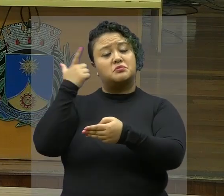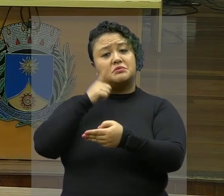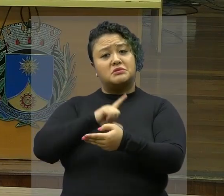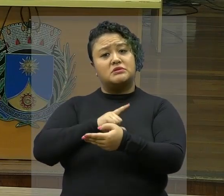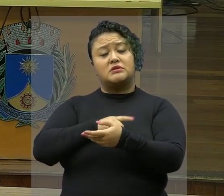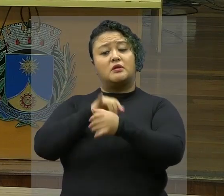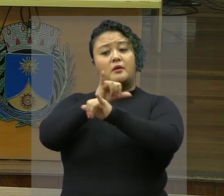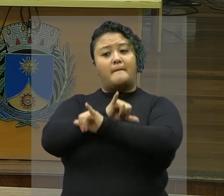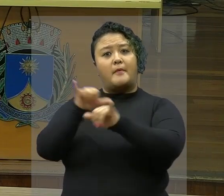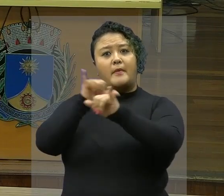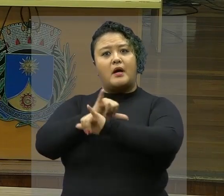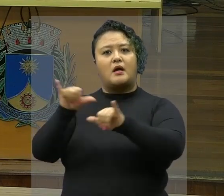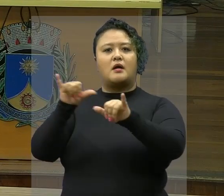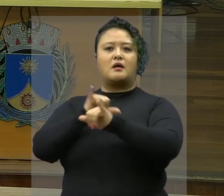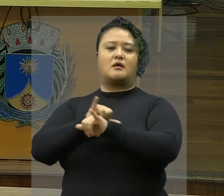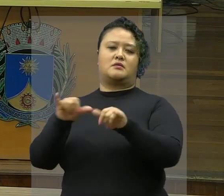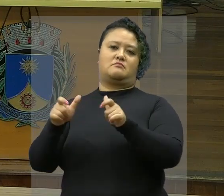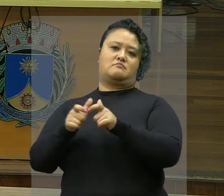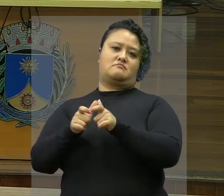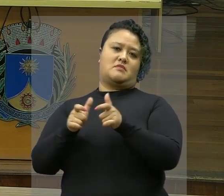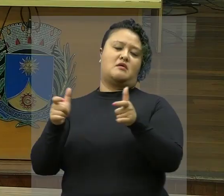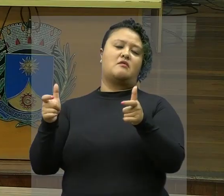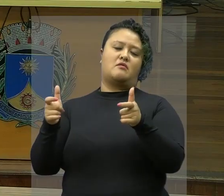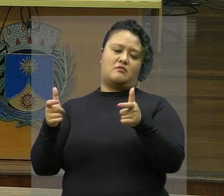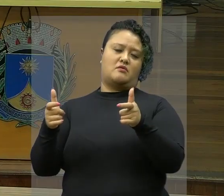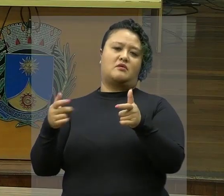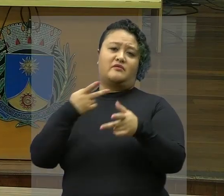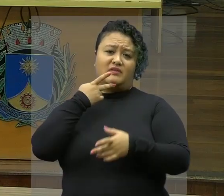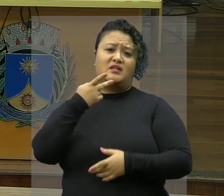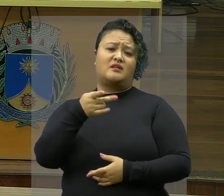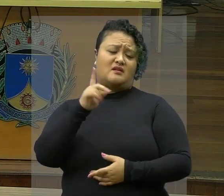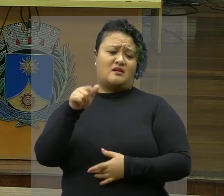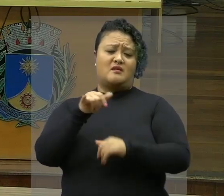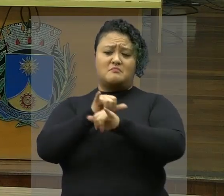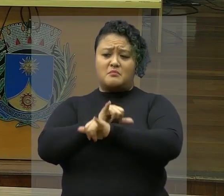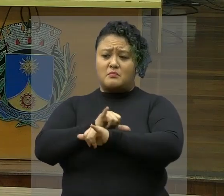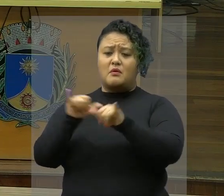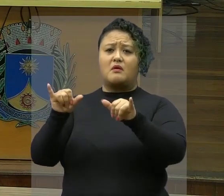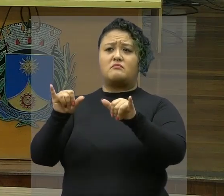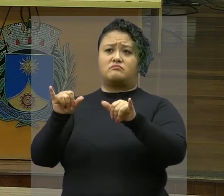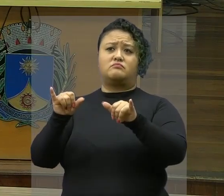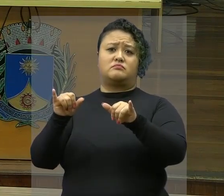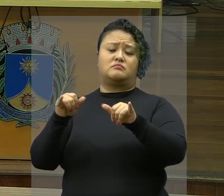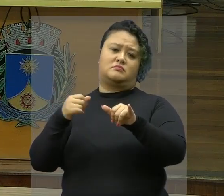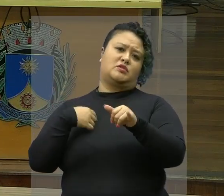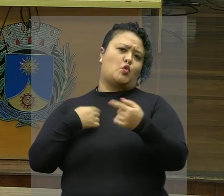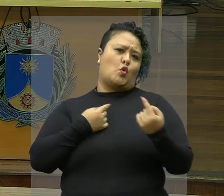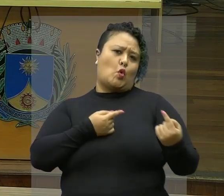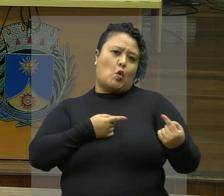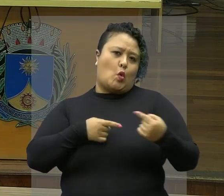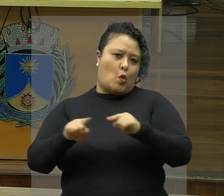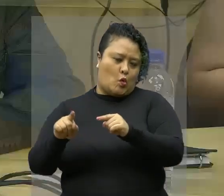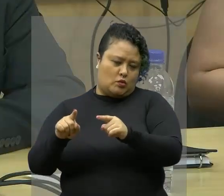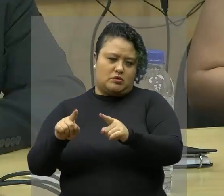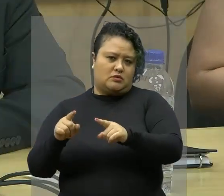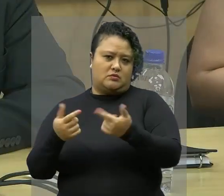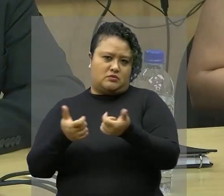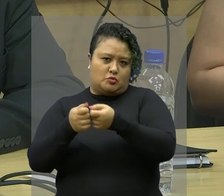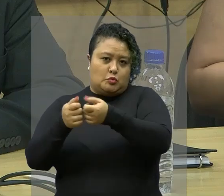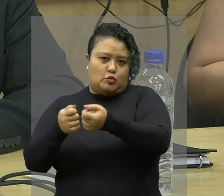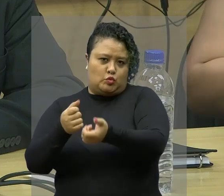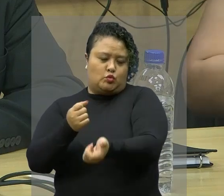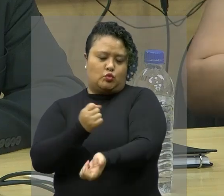uma propaganda, como disse, né, uma propaganda, né, contra, lógico,